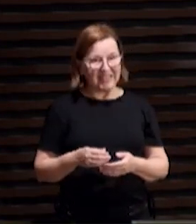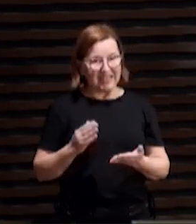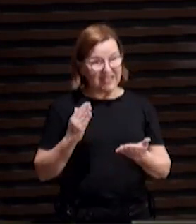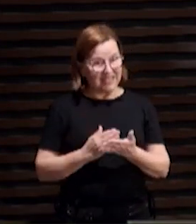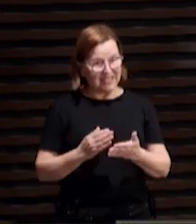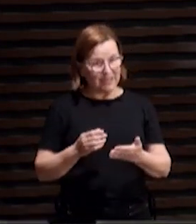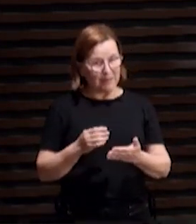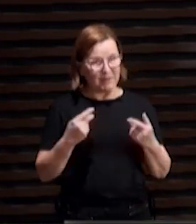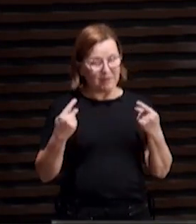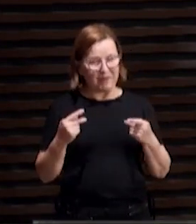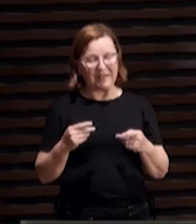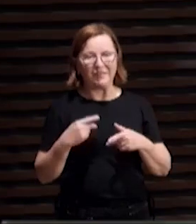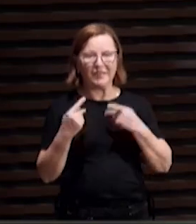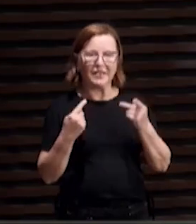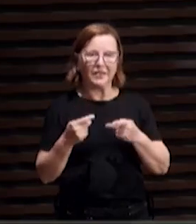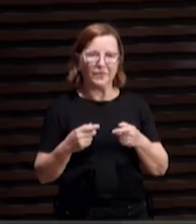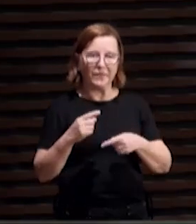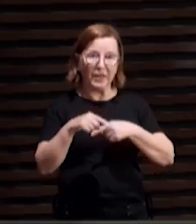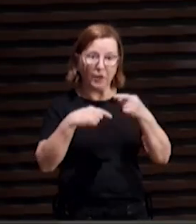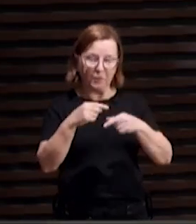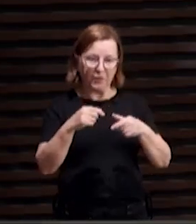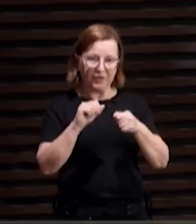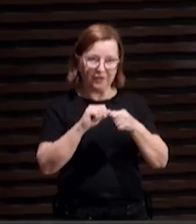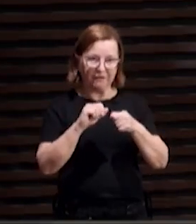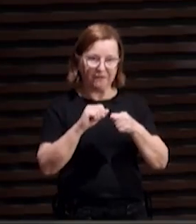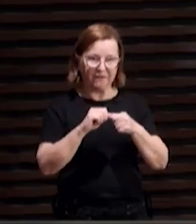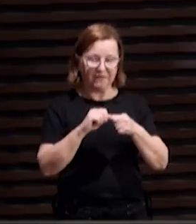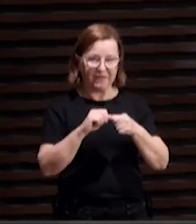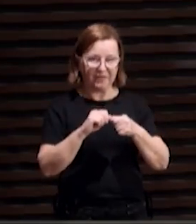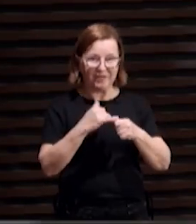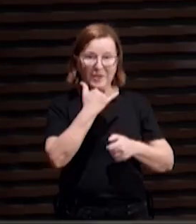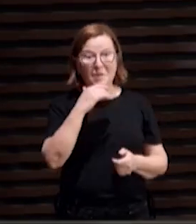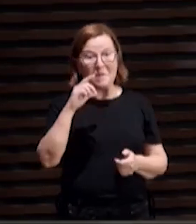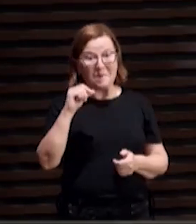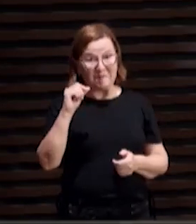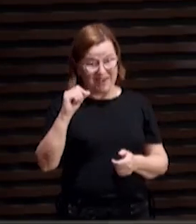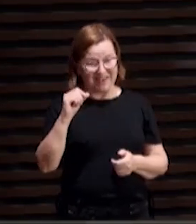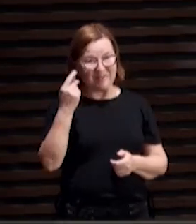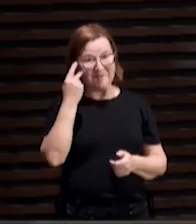texto. Depois de ter feito o perdão dos pecados,